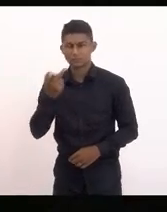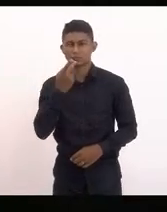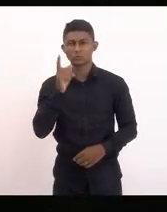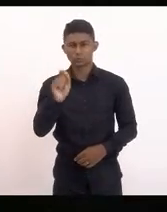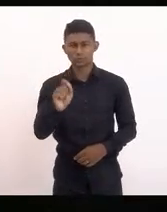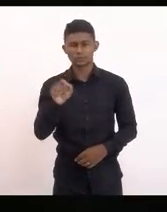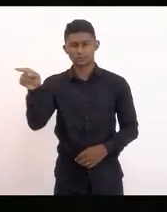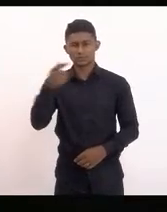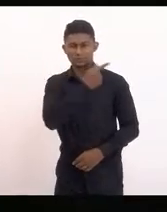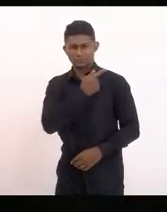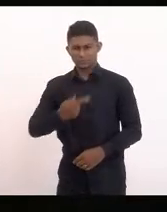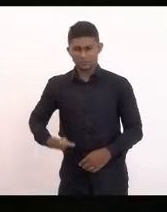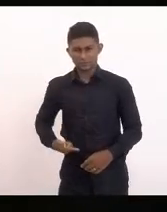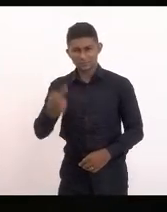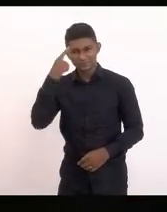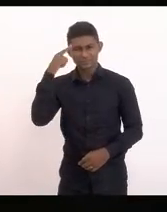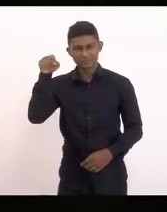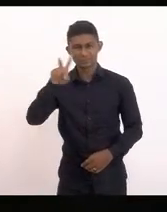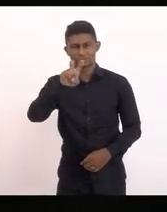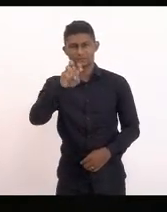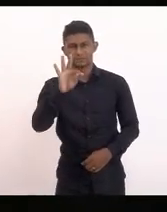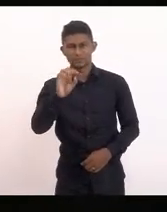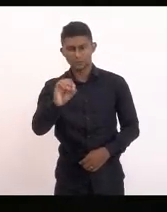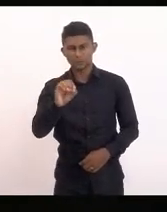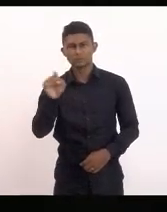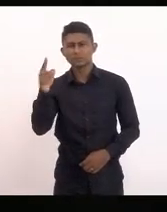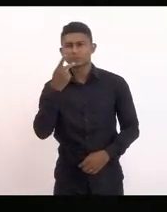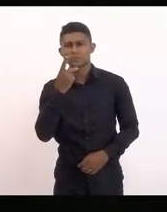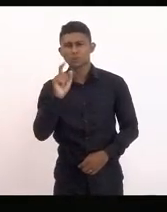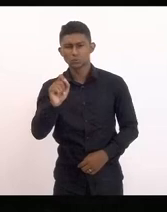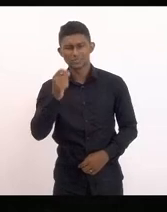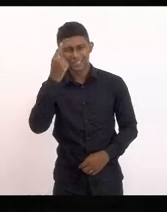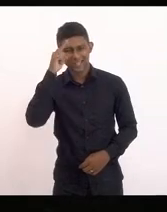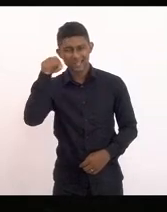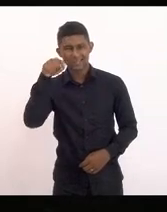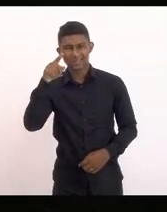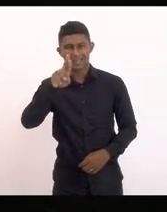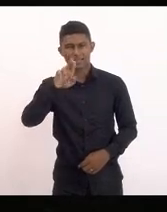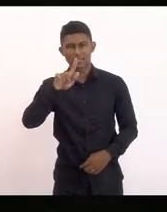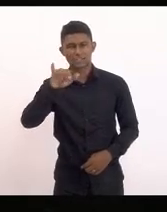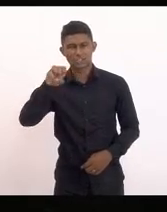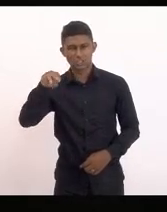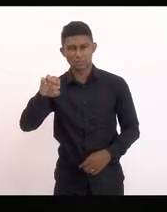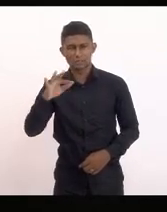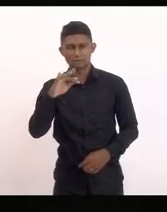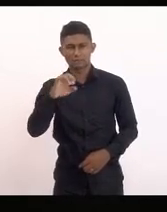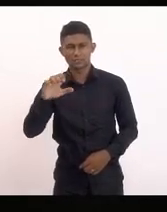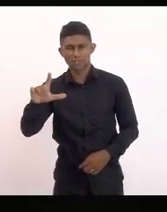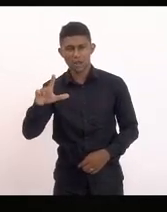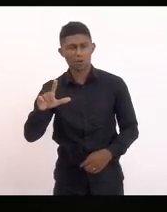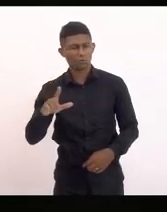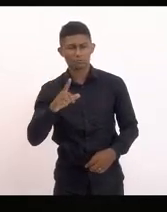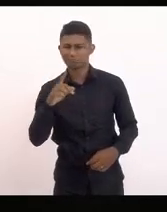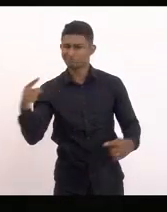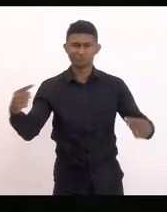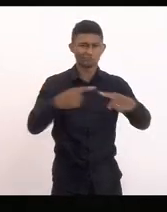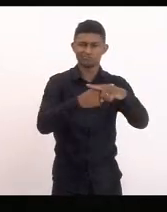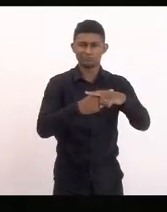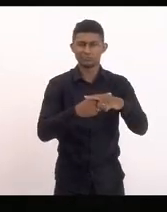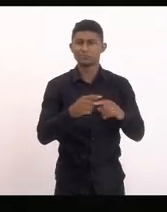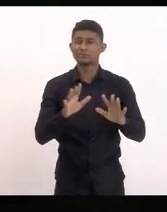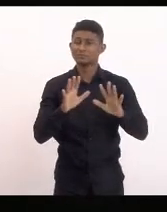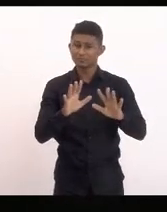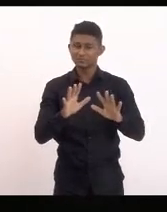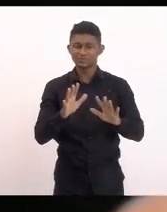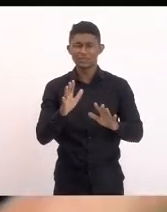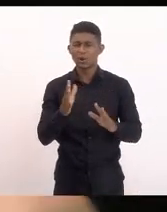do veto, ele afirma que fere o regime de recuperação fiscal. Mas sabe como a gente não